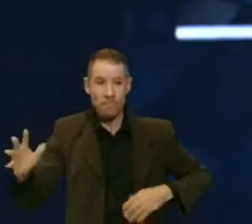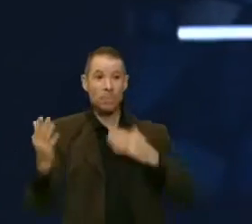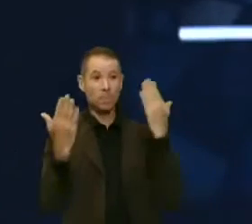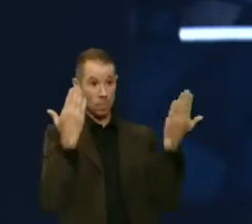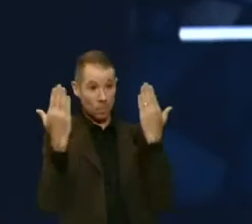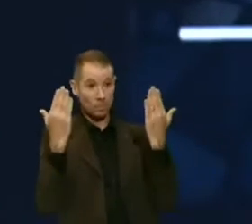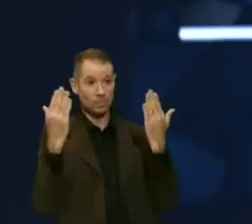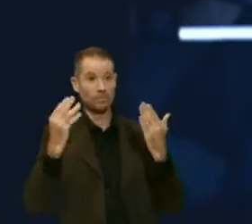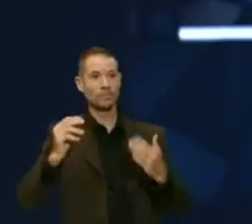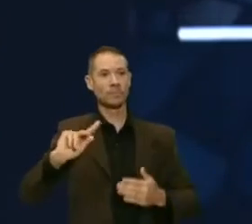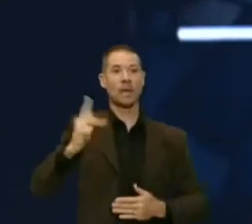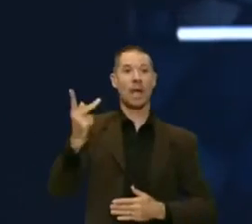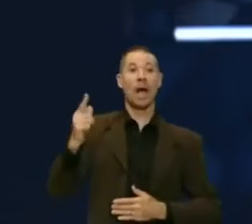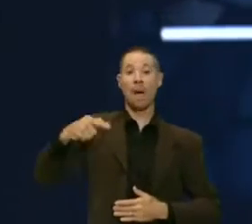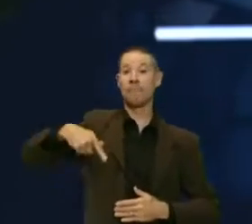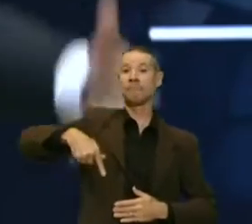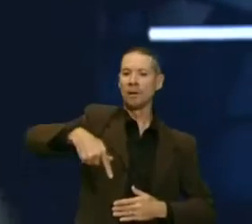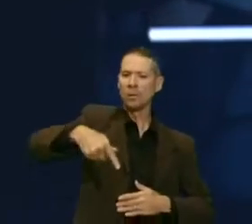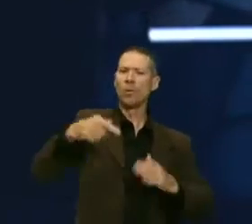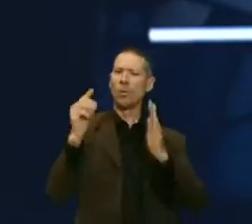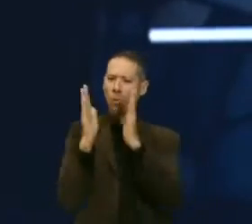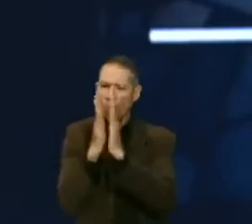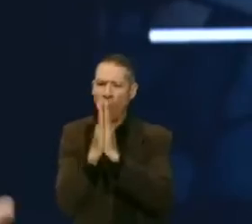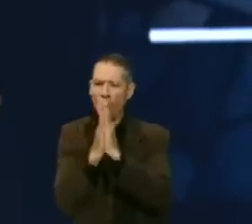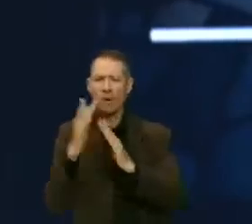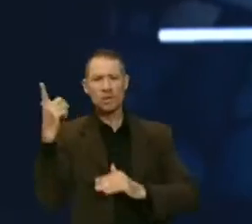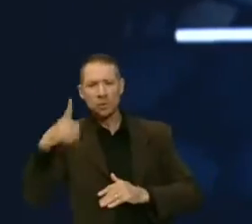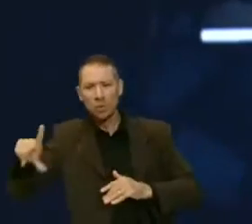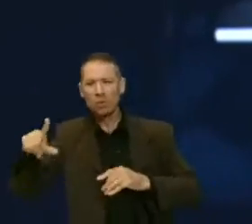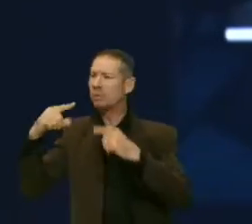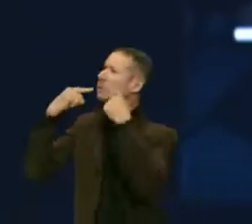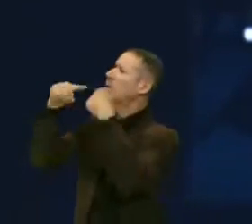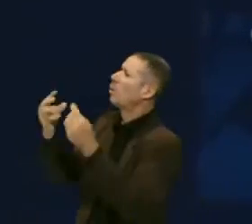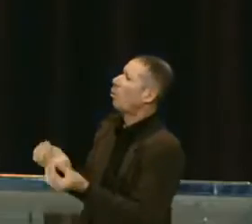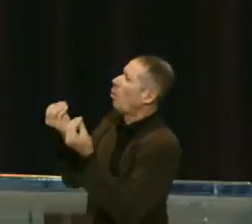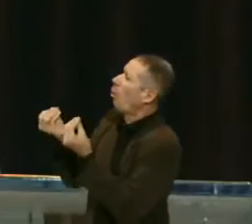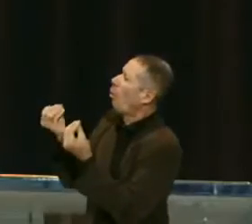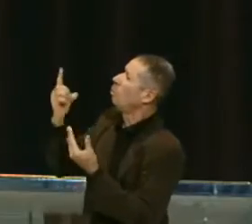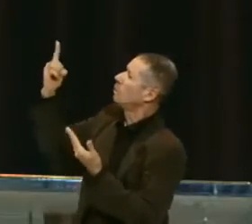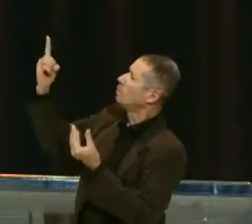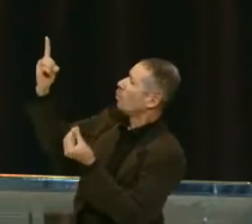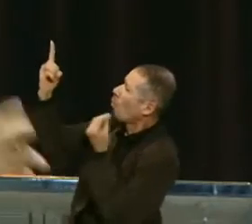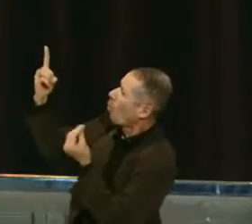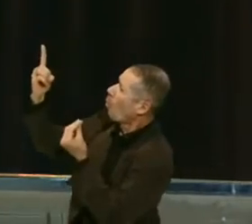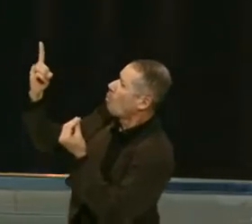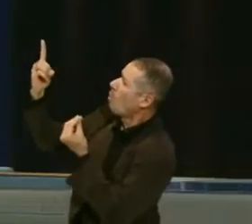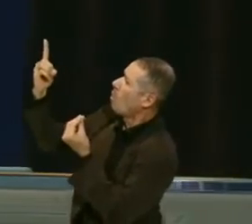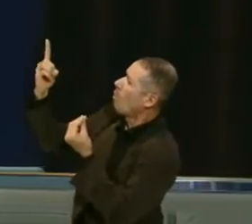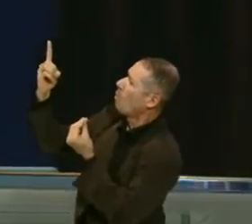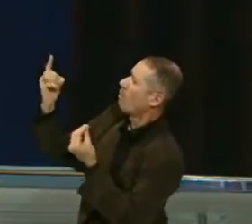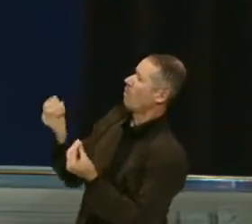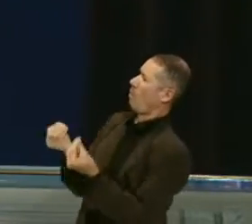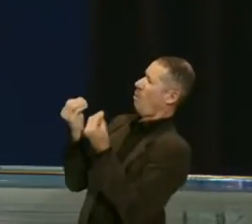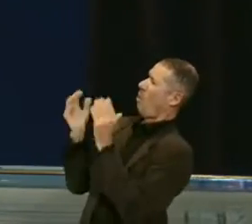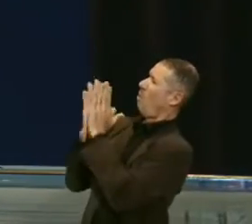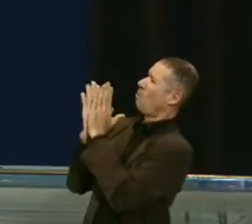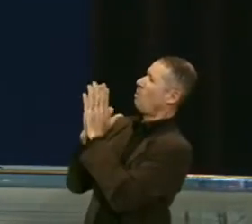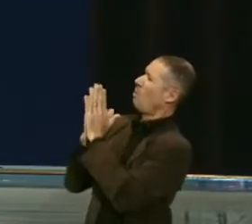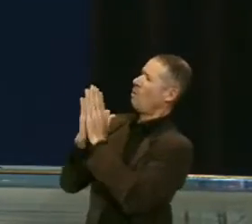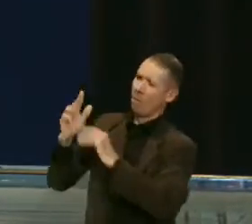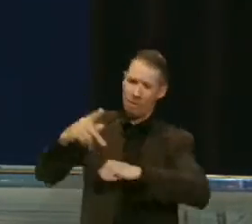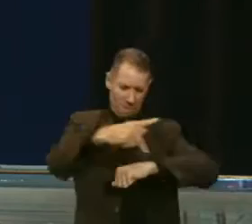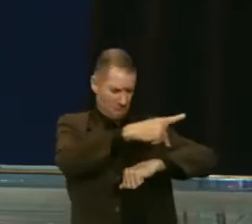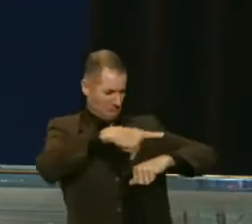Abacuque ora de novo e ele começa a se queixar de novo. Mas como, Deus? Como assim uma